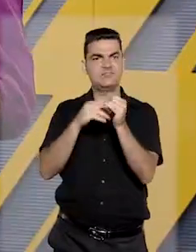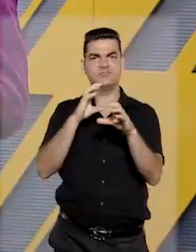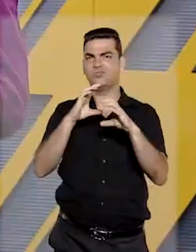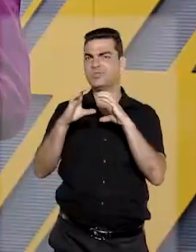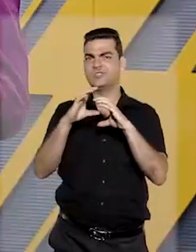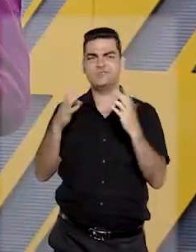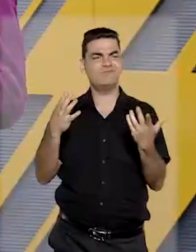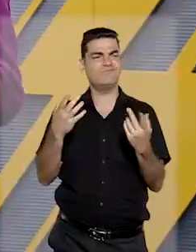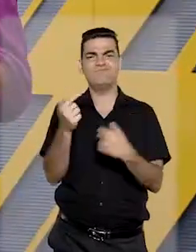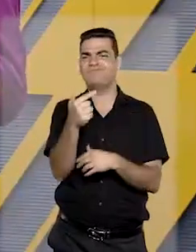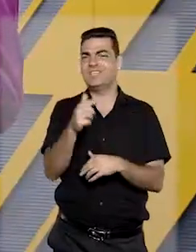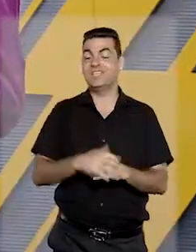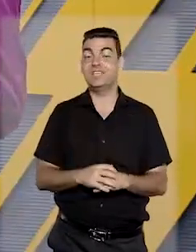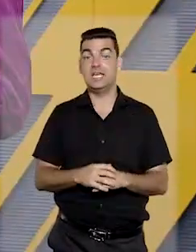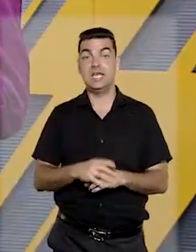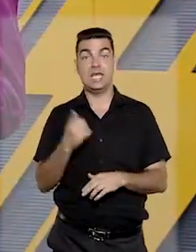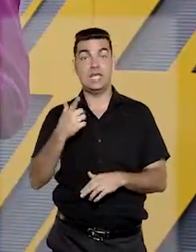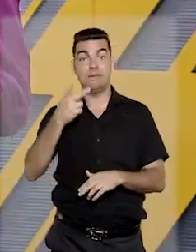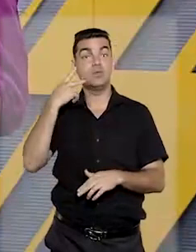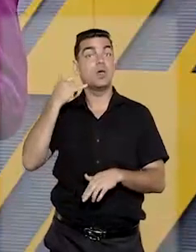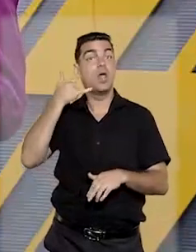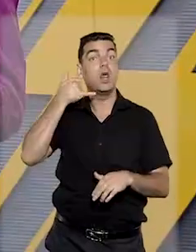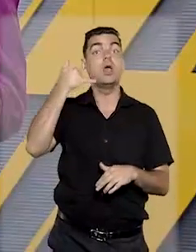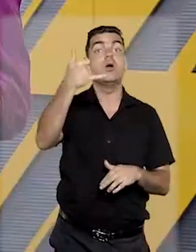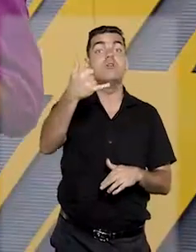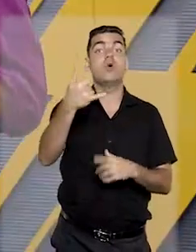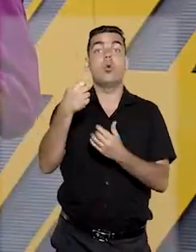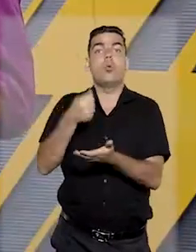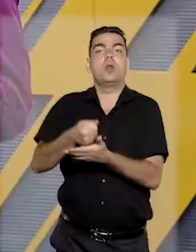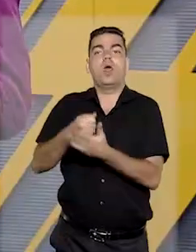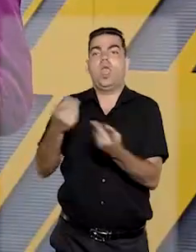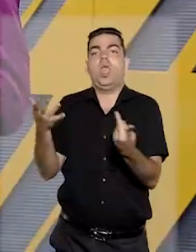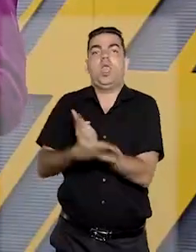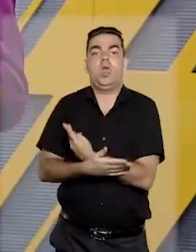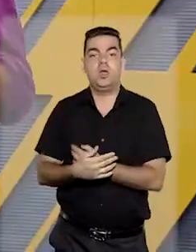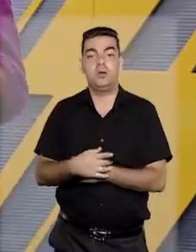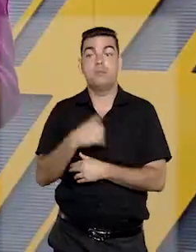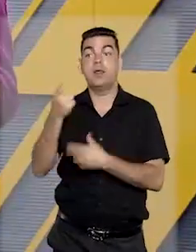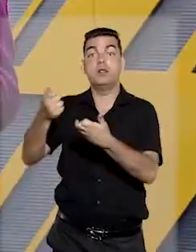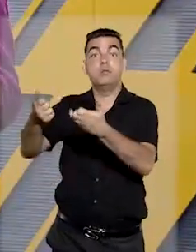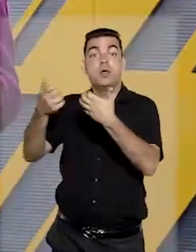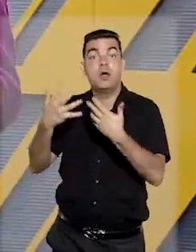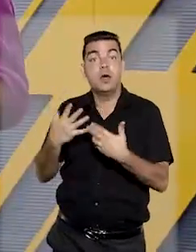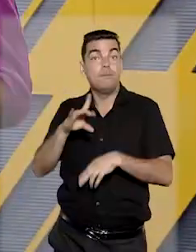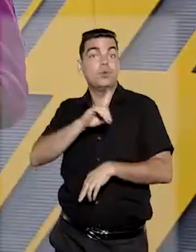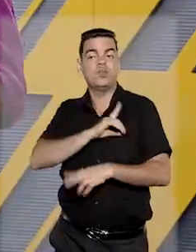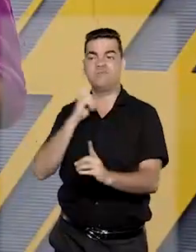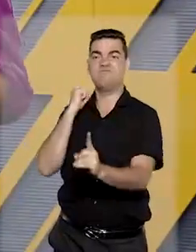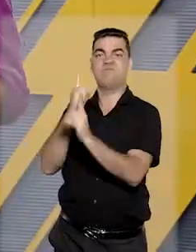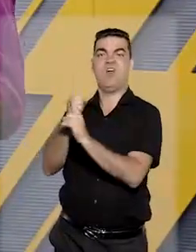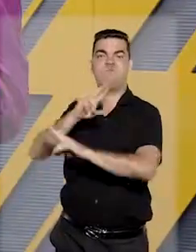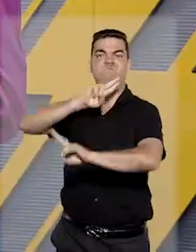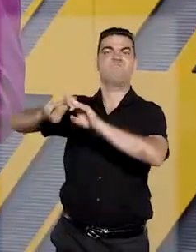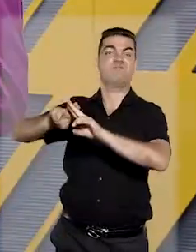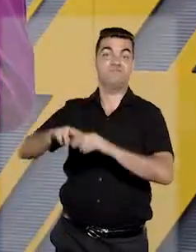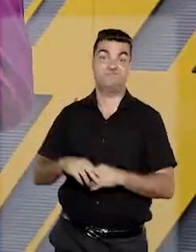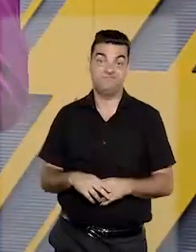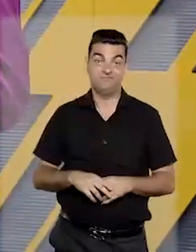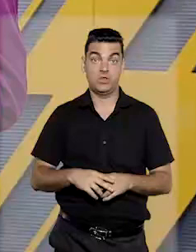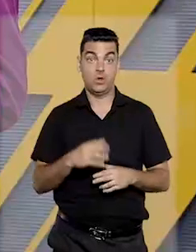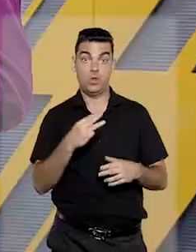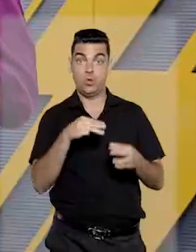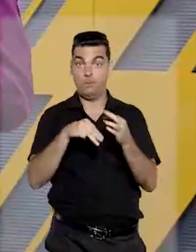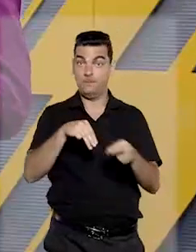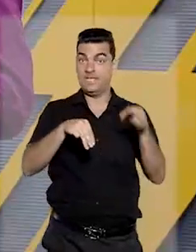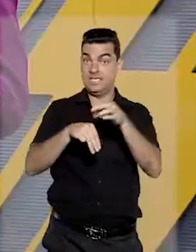comunicações telefônicas e que o autor da ligação foi induzido a erro para que se configurasse a prisão em flagrante. Para